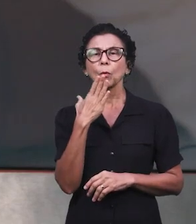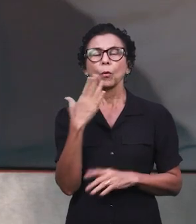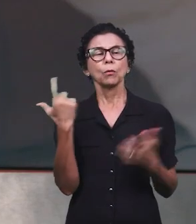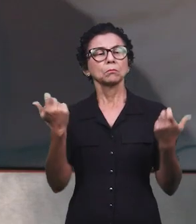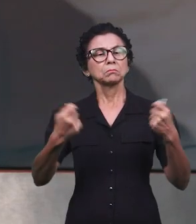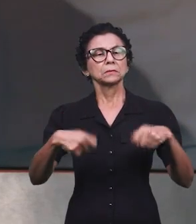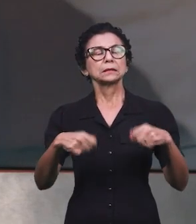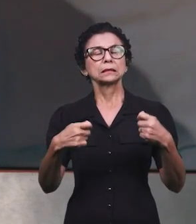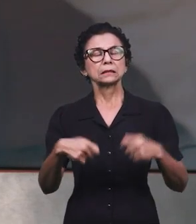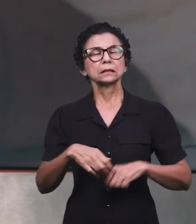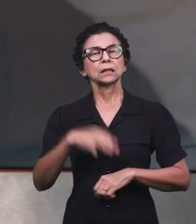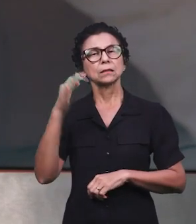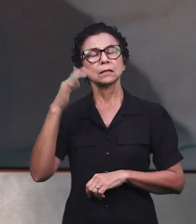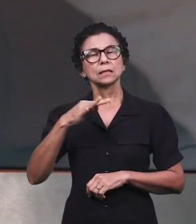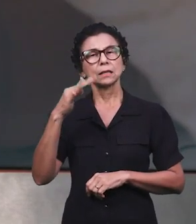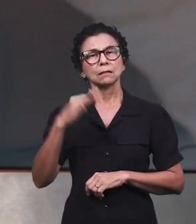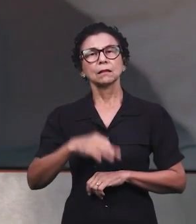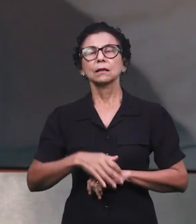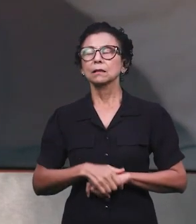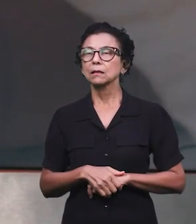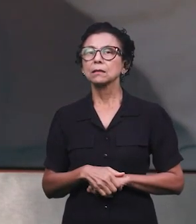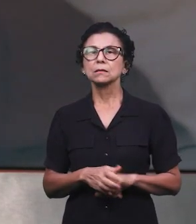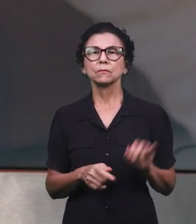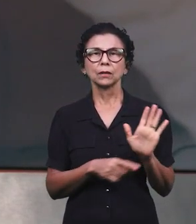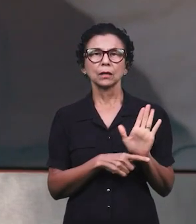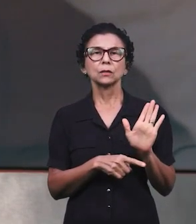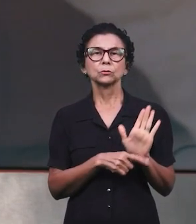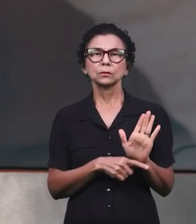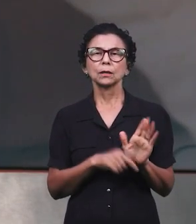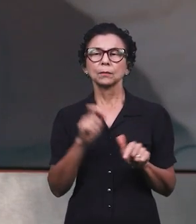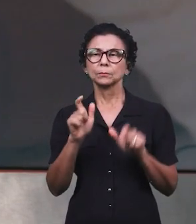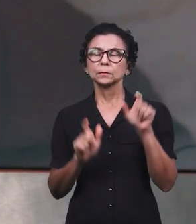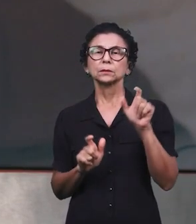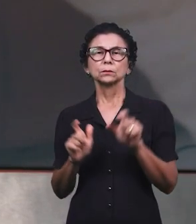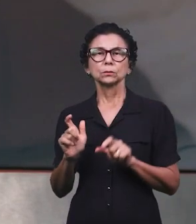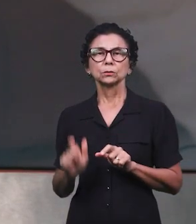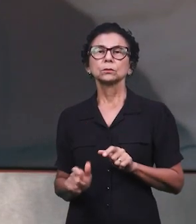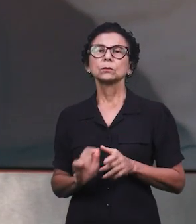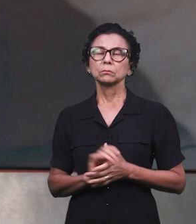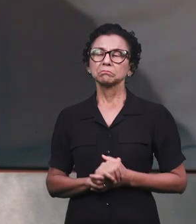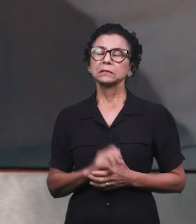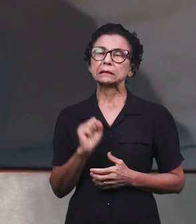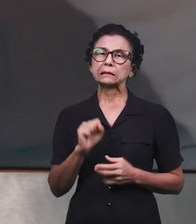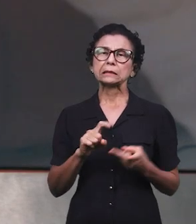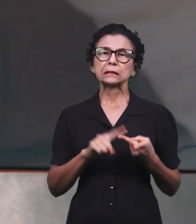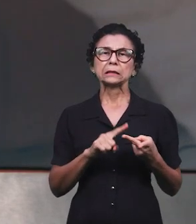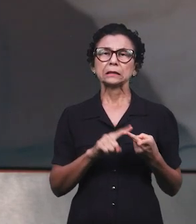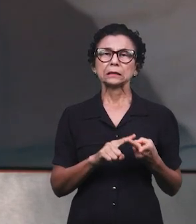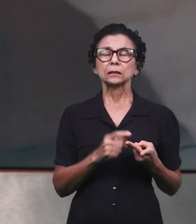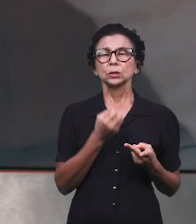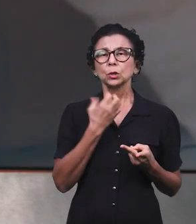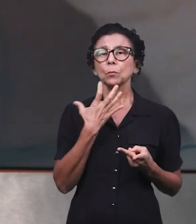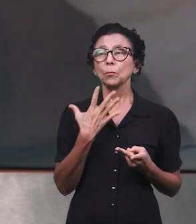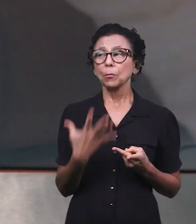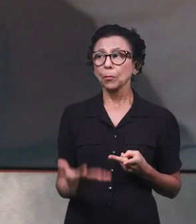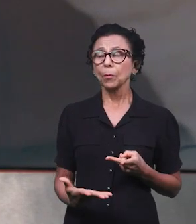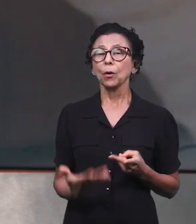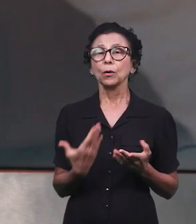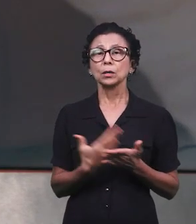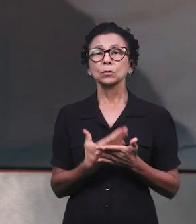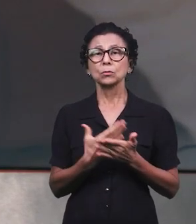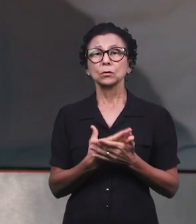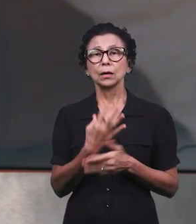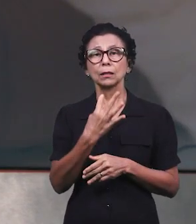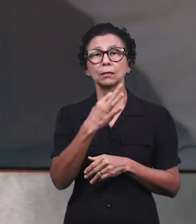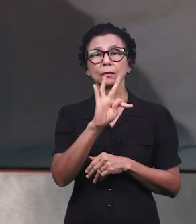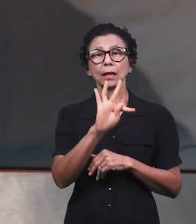Tenho certeza que será de grande ajuda para muitos irmãos. Muito bom, estou estudando para técnico de seguro